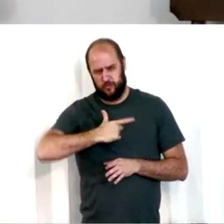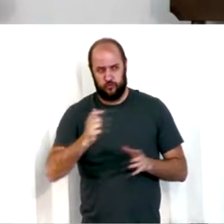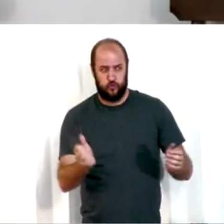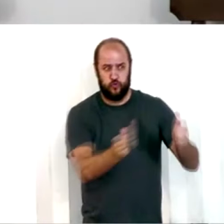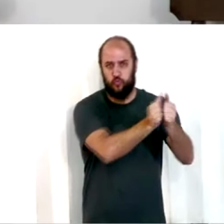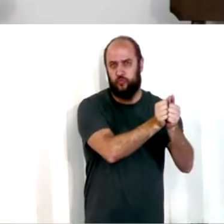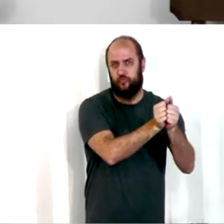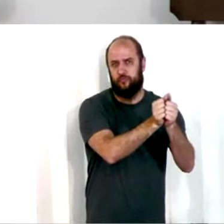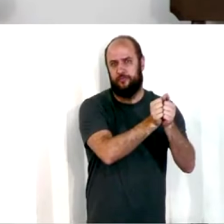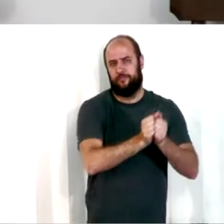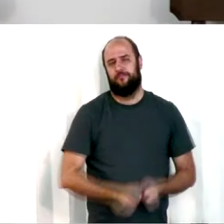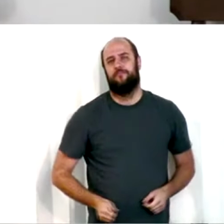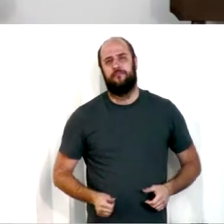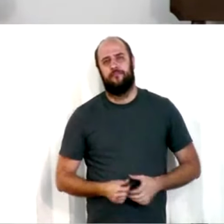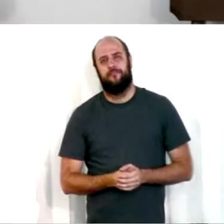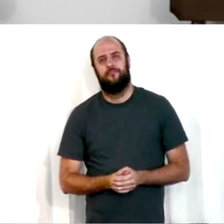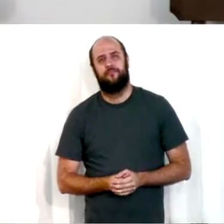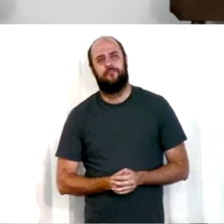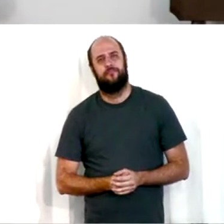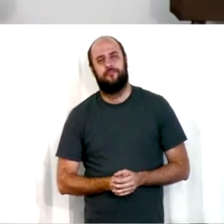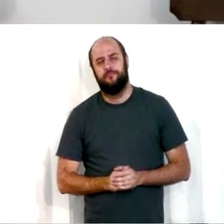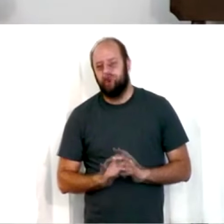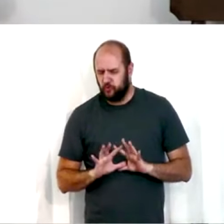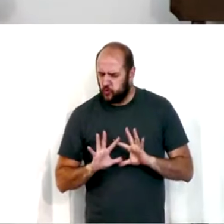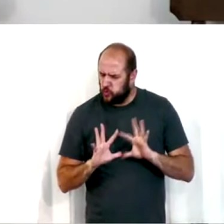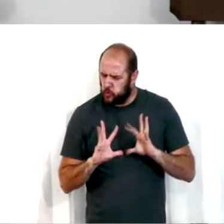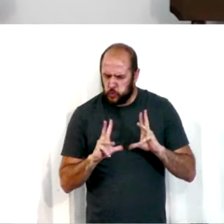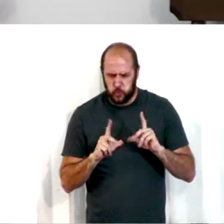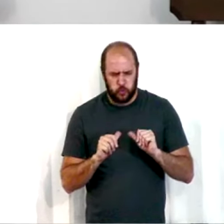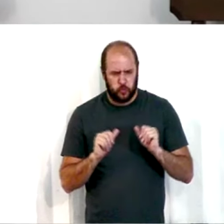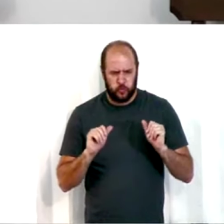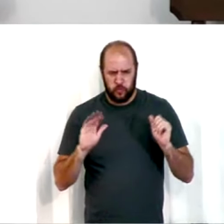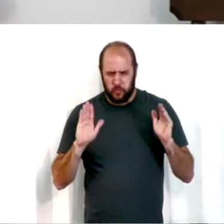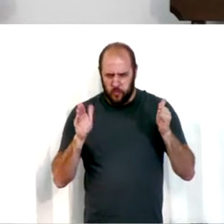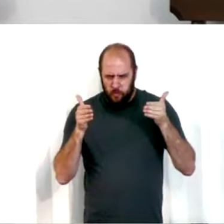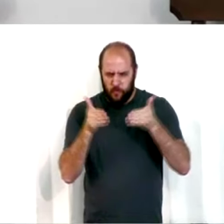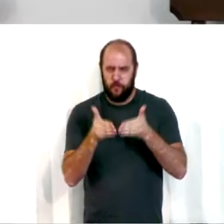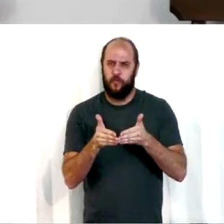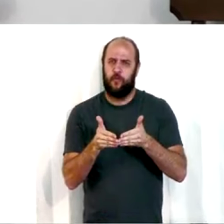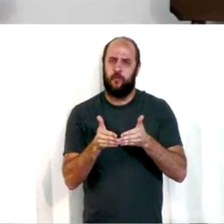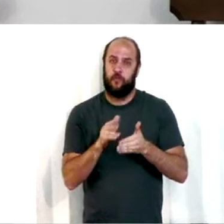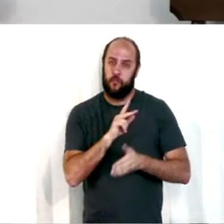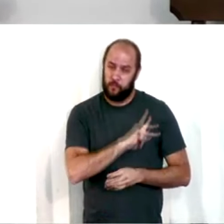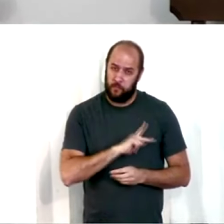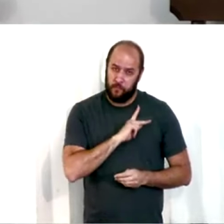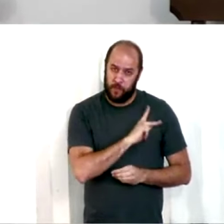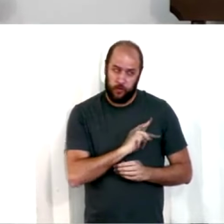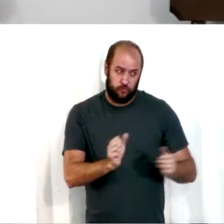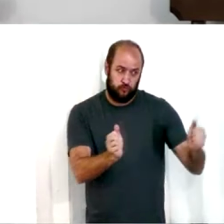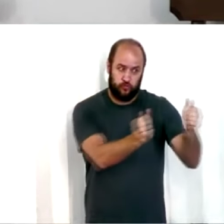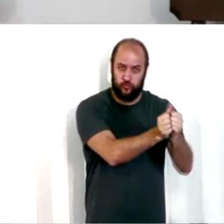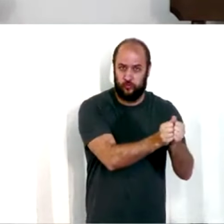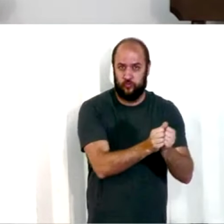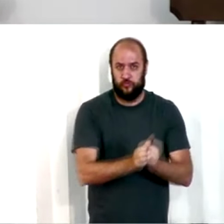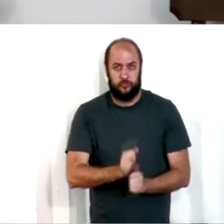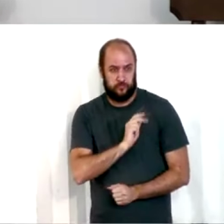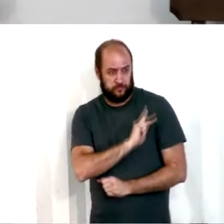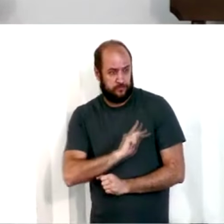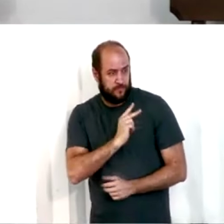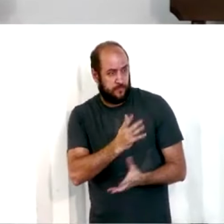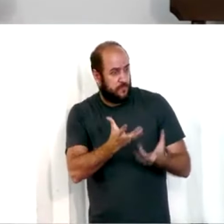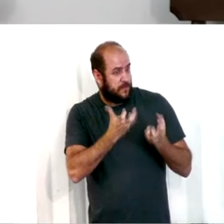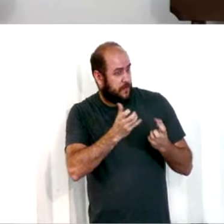convosco. Toda a mensagem é permeada disto. Paulo está com eles. Paulo está lutando